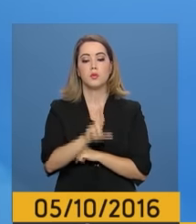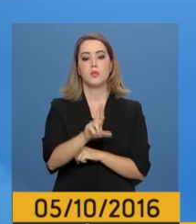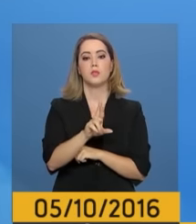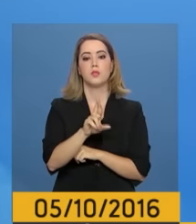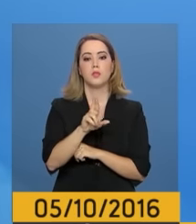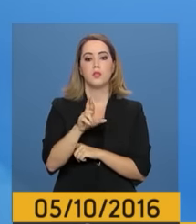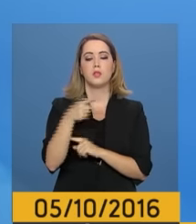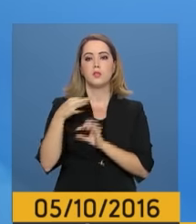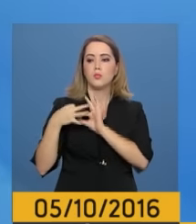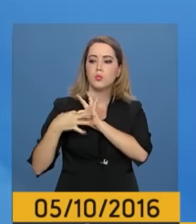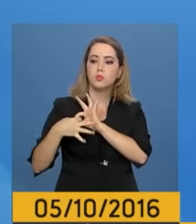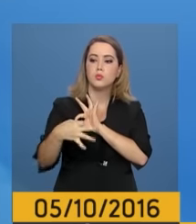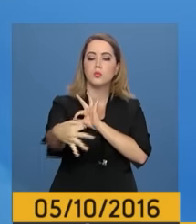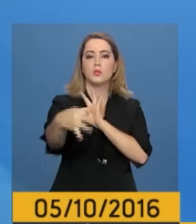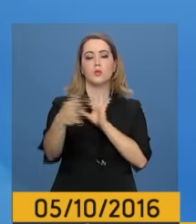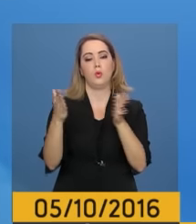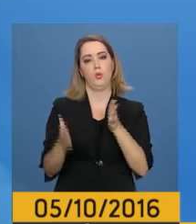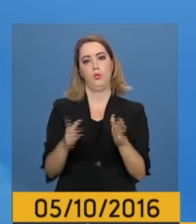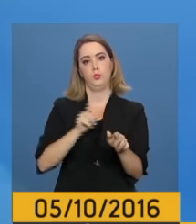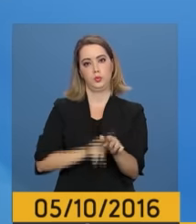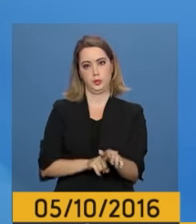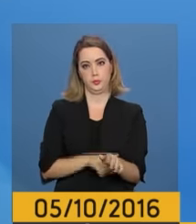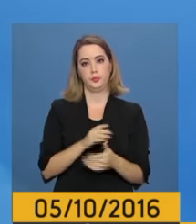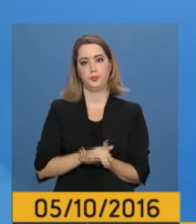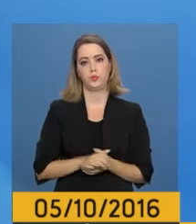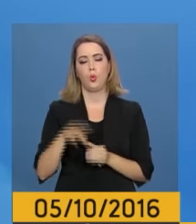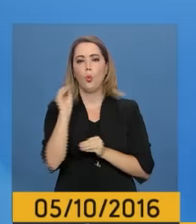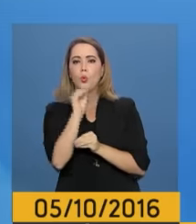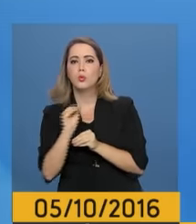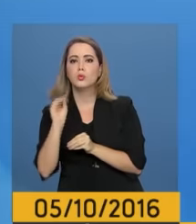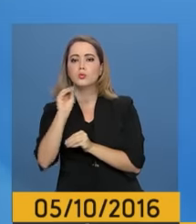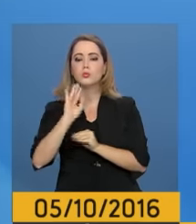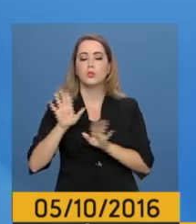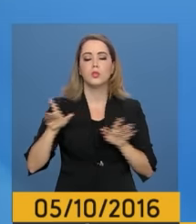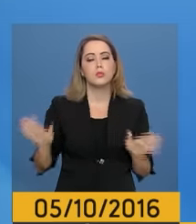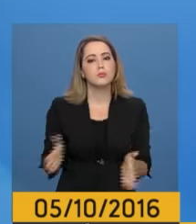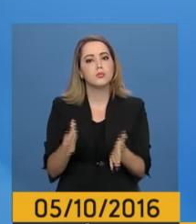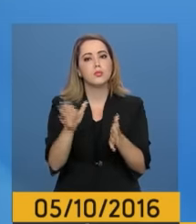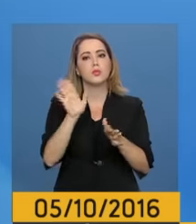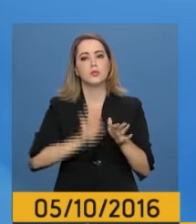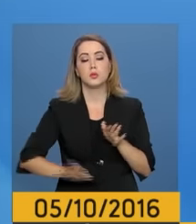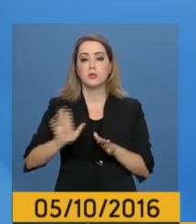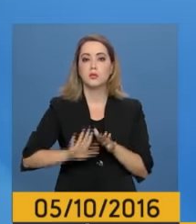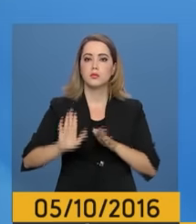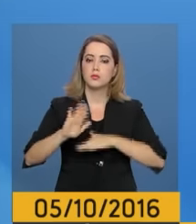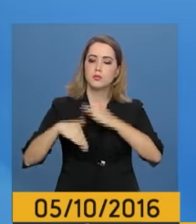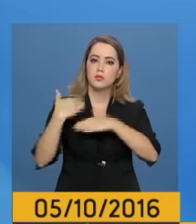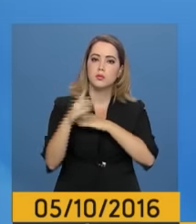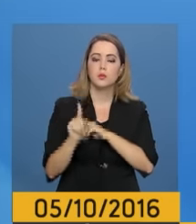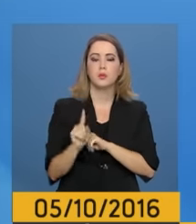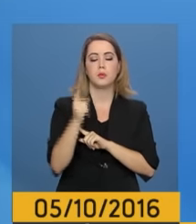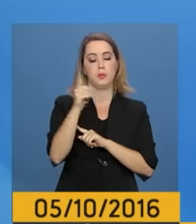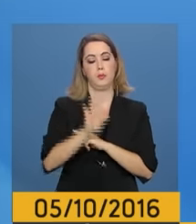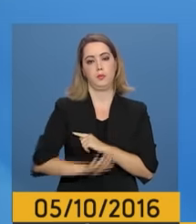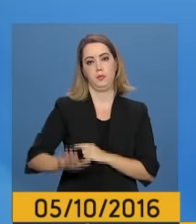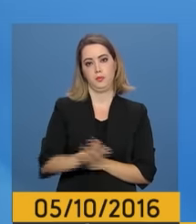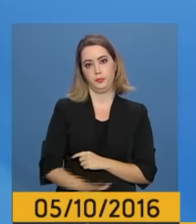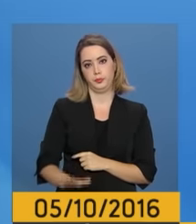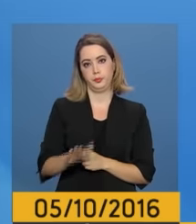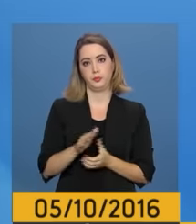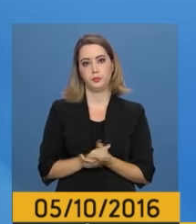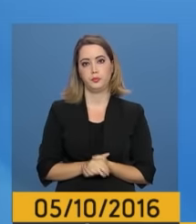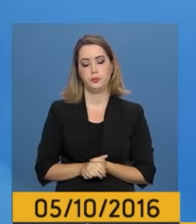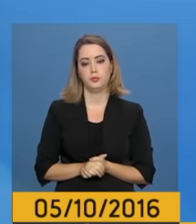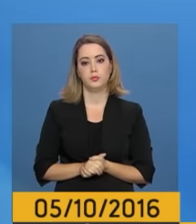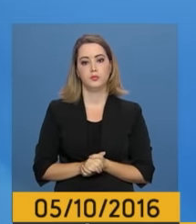longo prazo: os cuidados e o estímulo ao desenvolvimento das crianças durante a primeira infância.